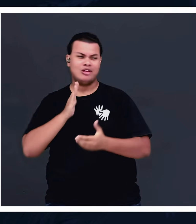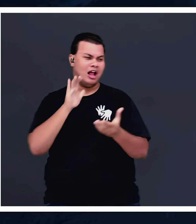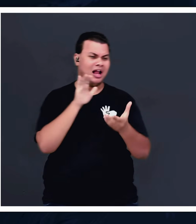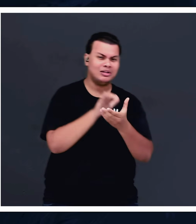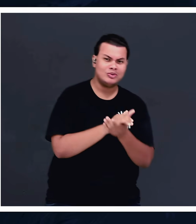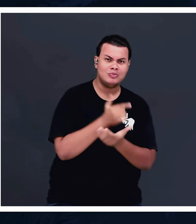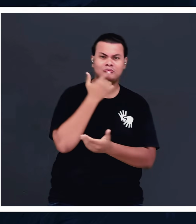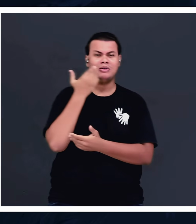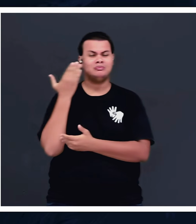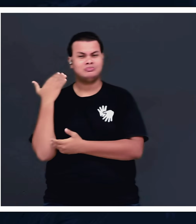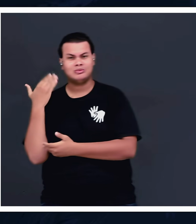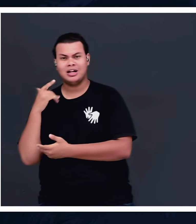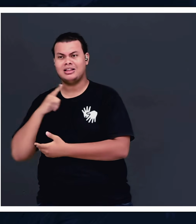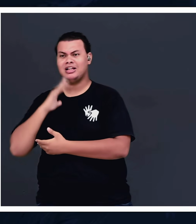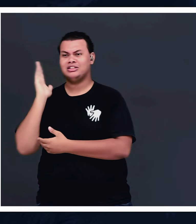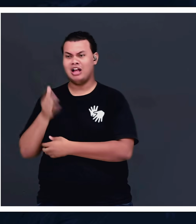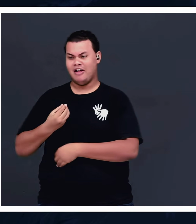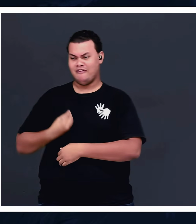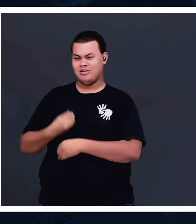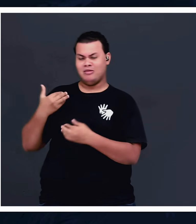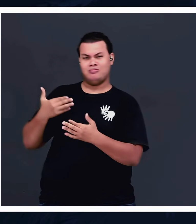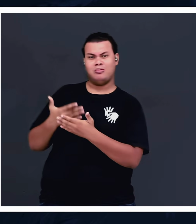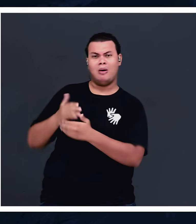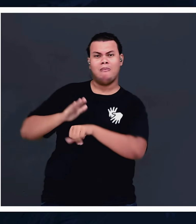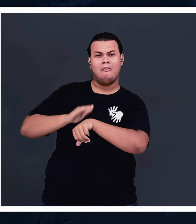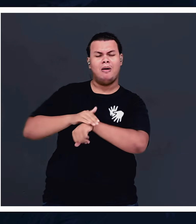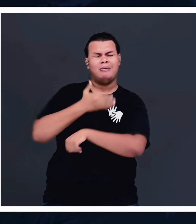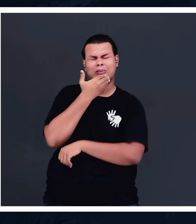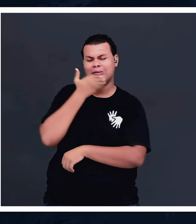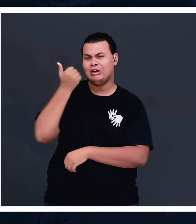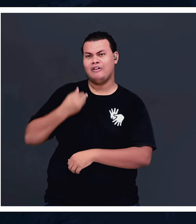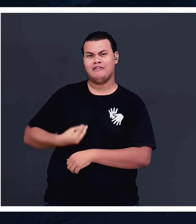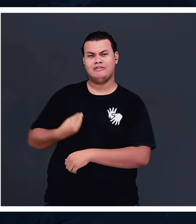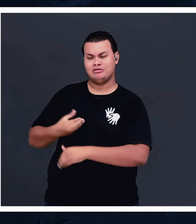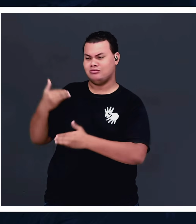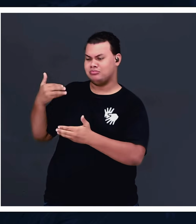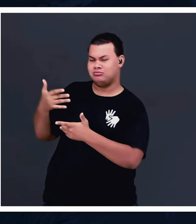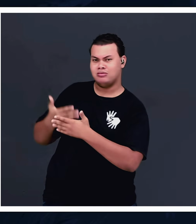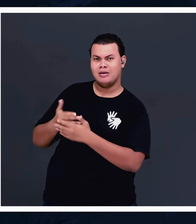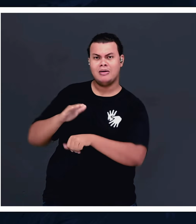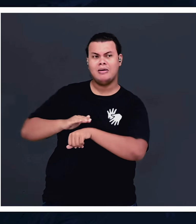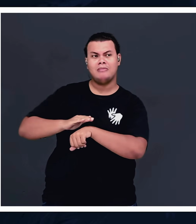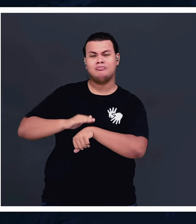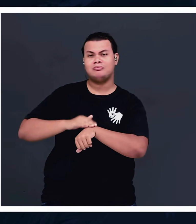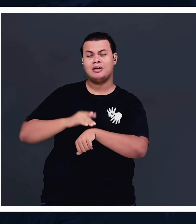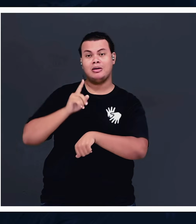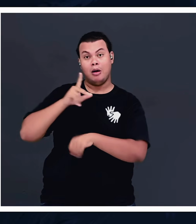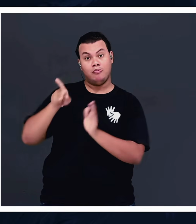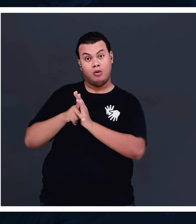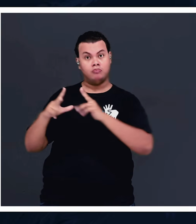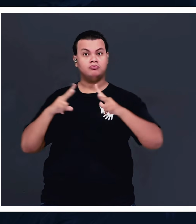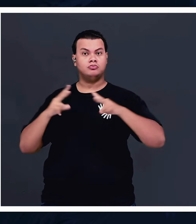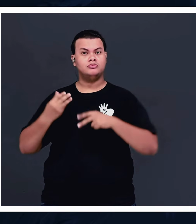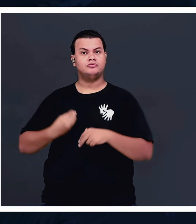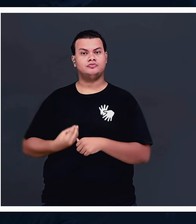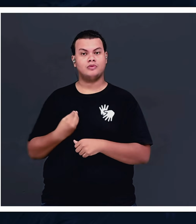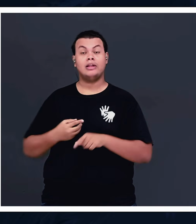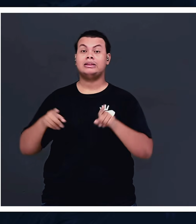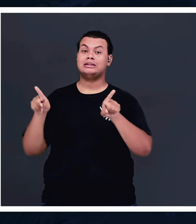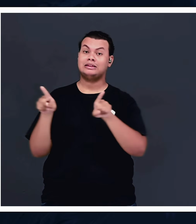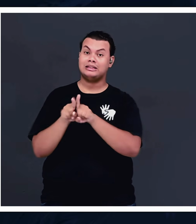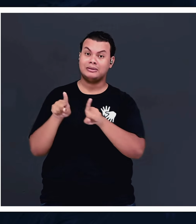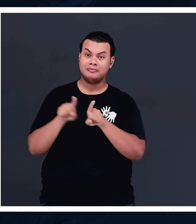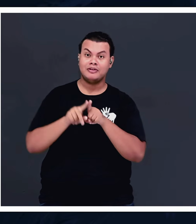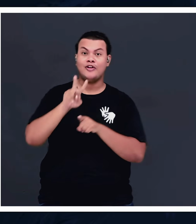casou recentemente, você está vivendo o melhor momento da sua vida pessoal.